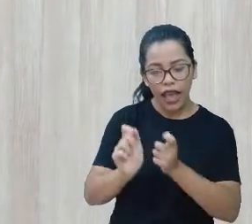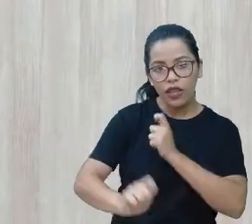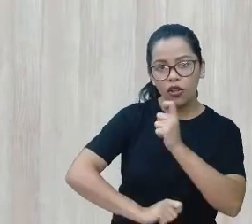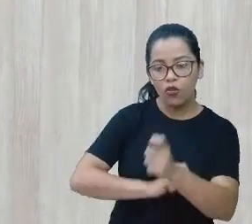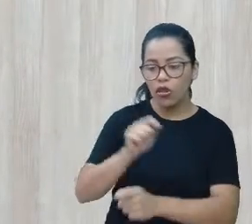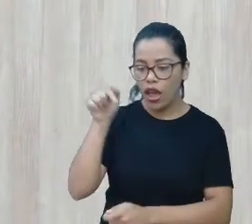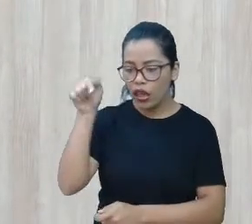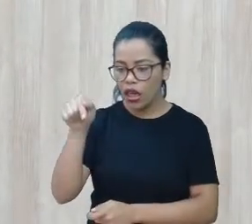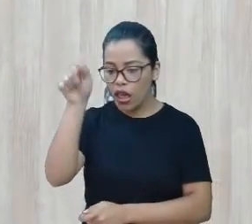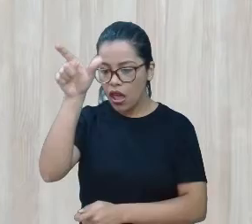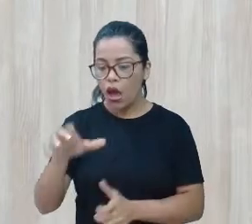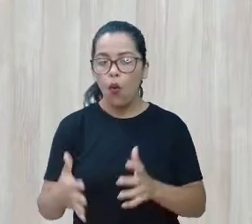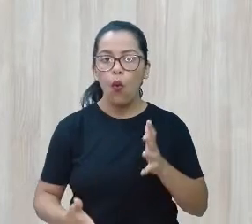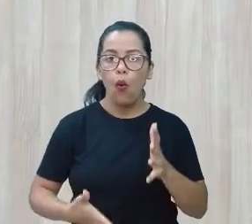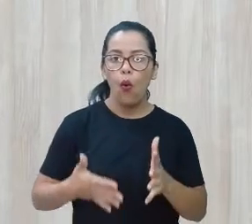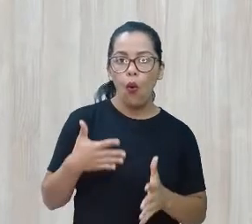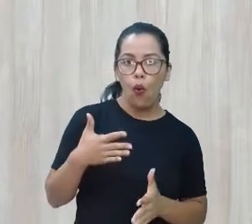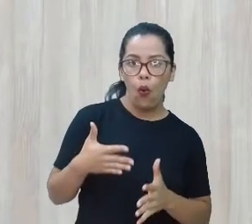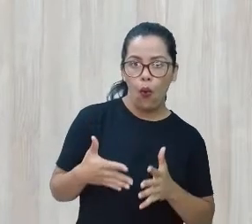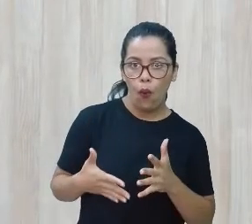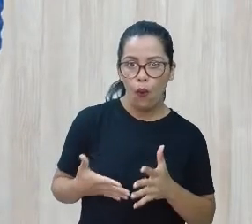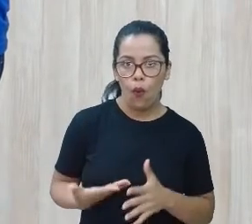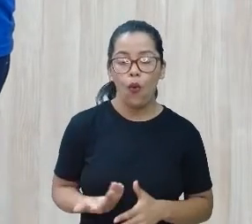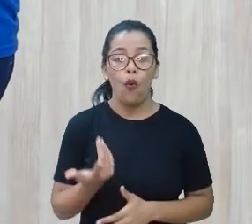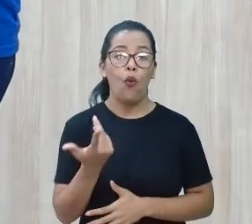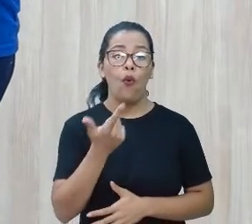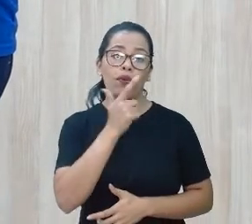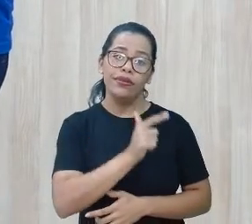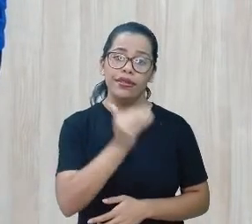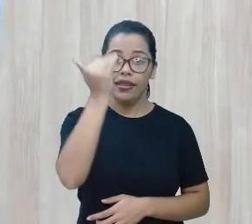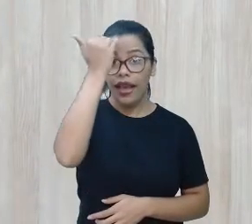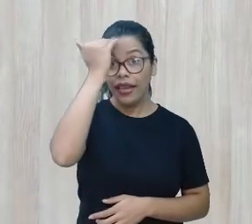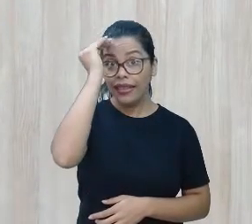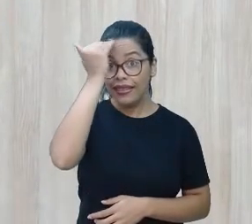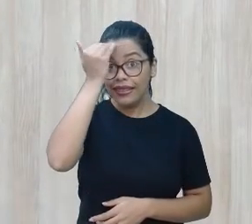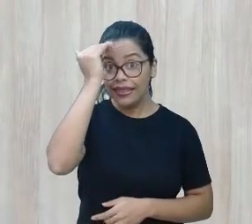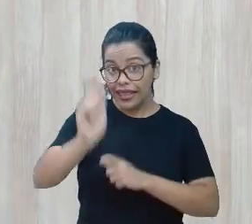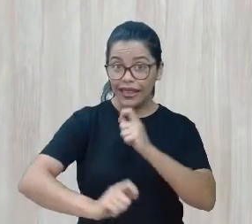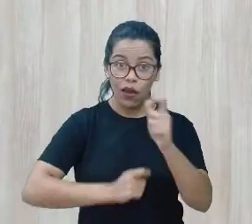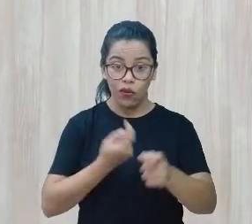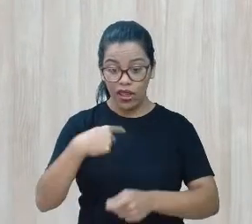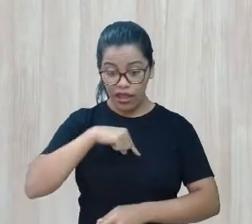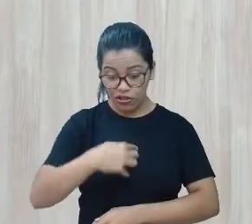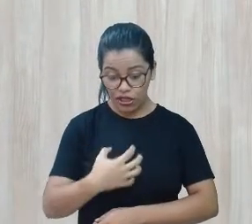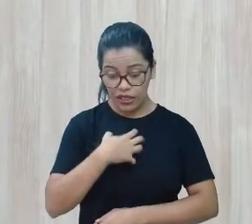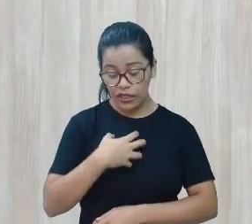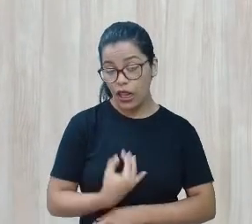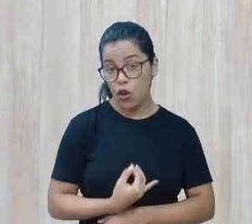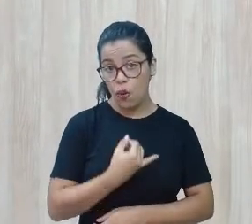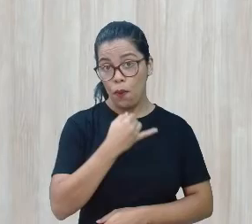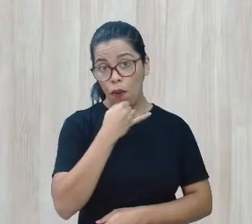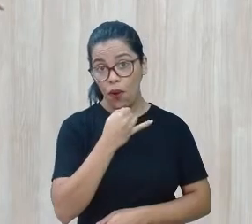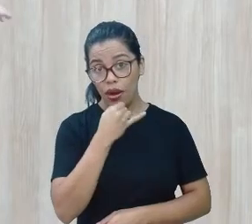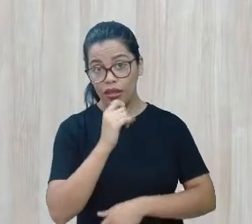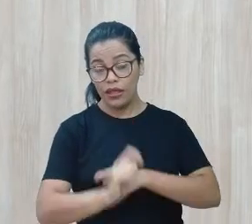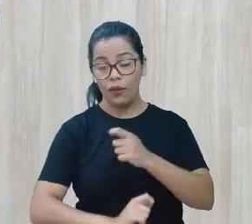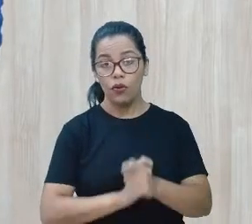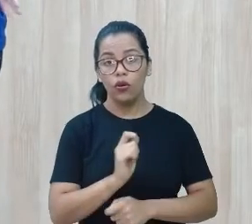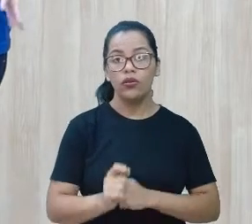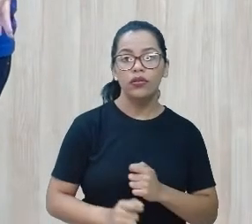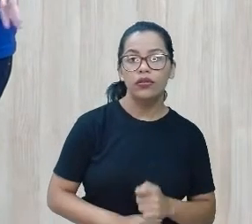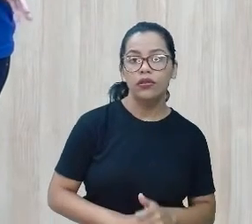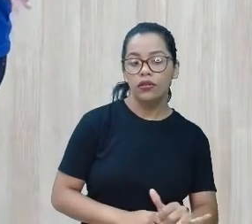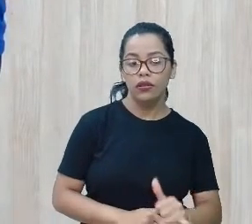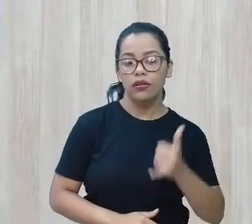que são biológicas, né? Que são físicas. Então, uma chamada no telefone, pode ser qualquer uma dos